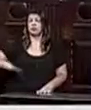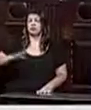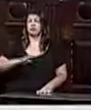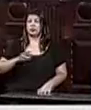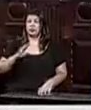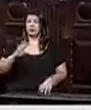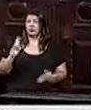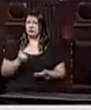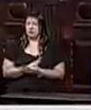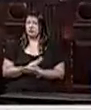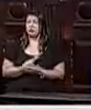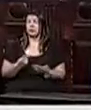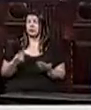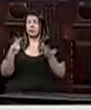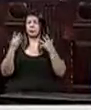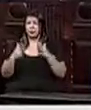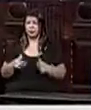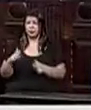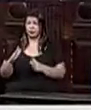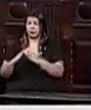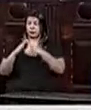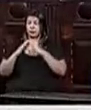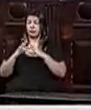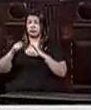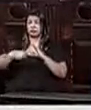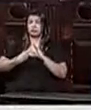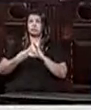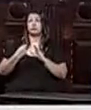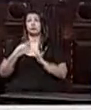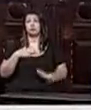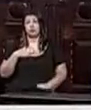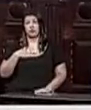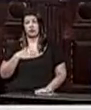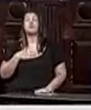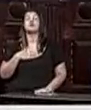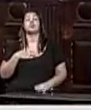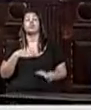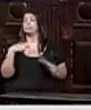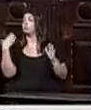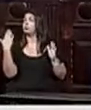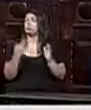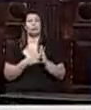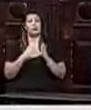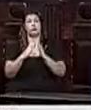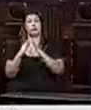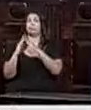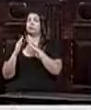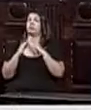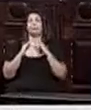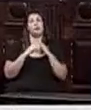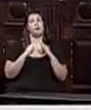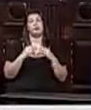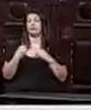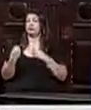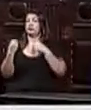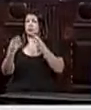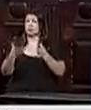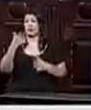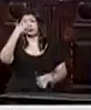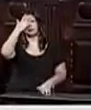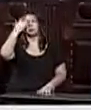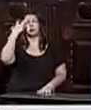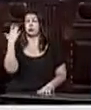verdadeiramente vítimas recebam as chaves, que todos os imóveis sejam destinados